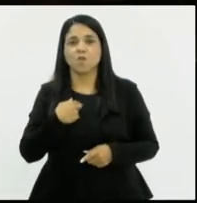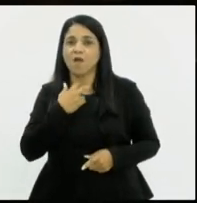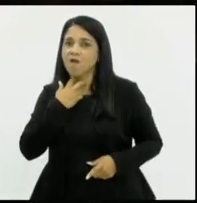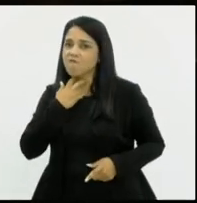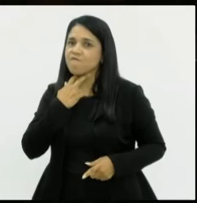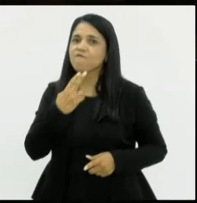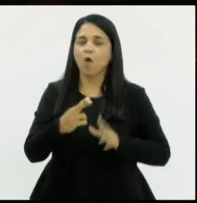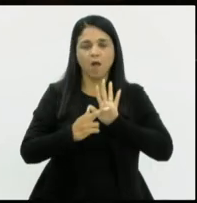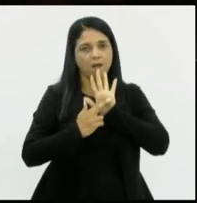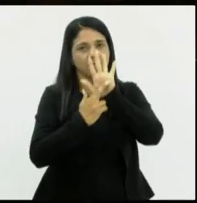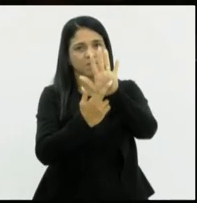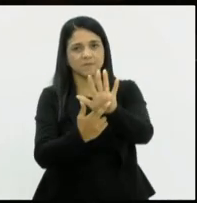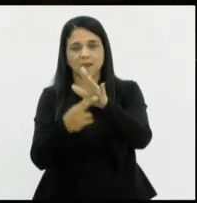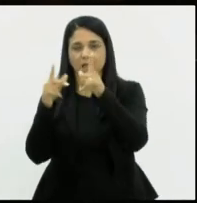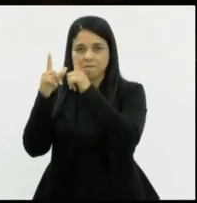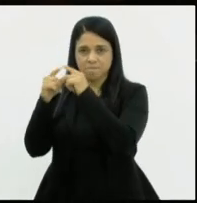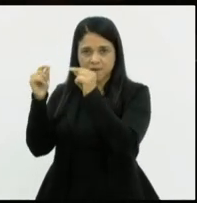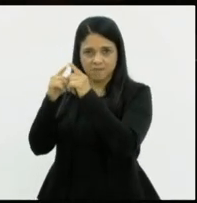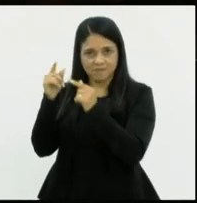em Brasília.